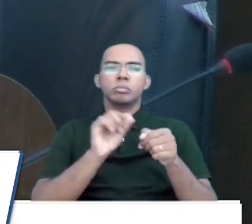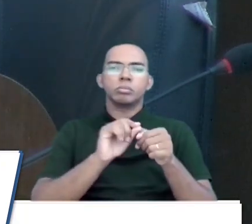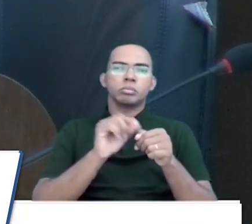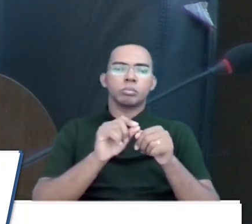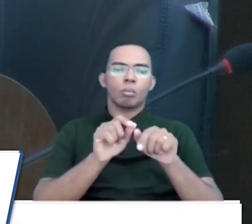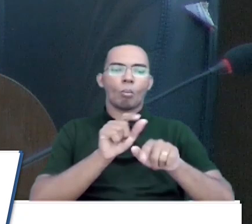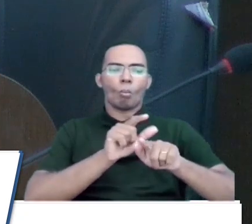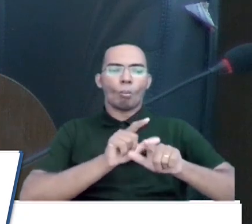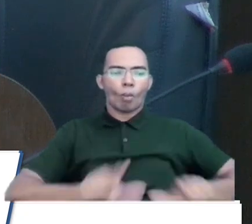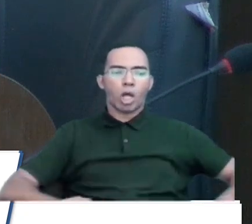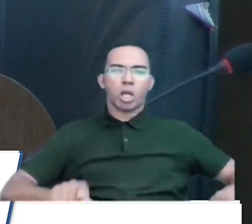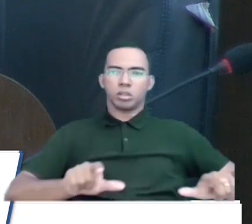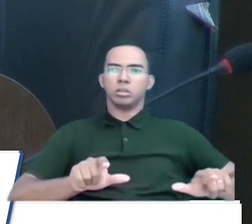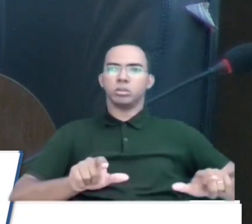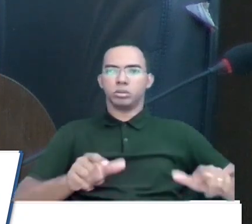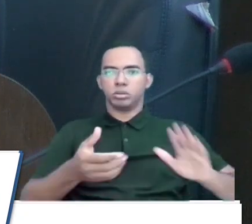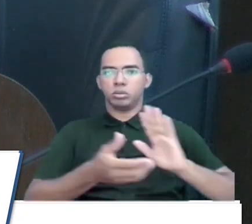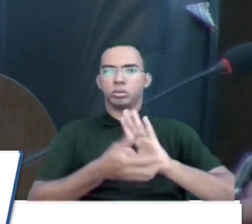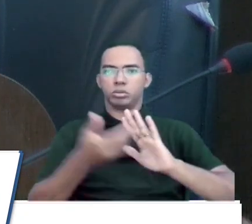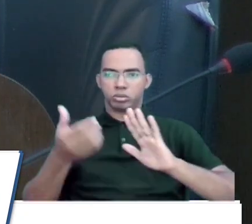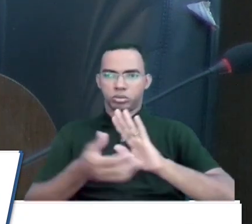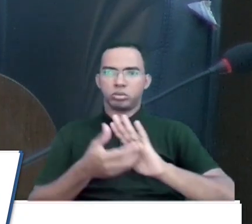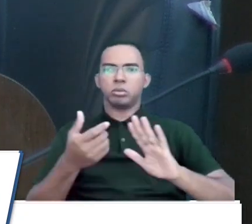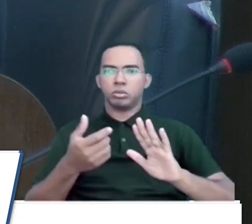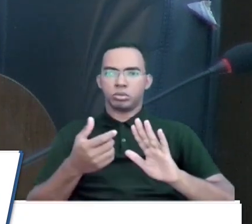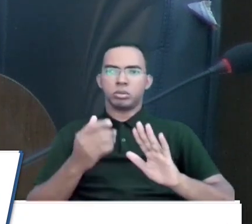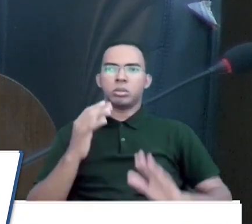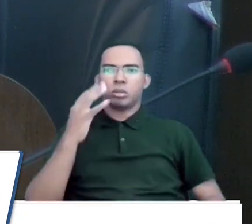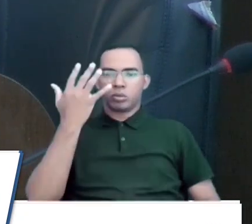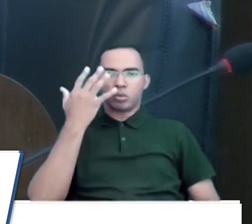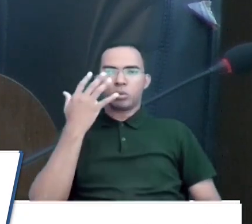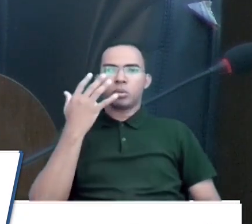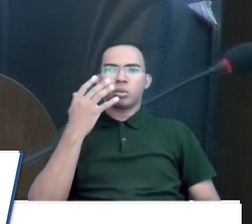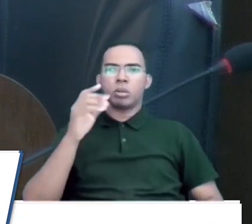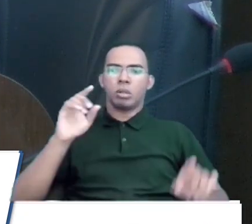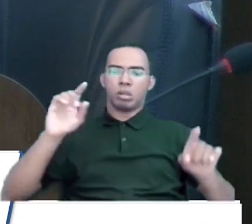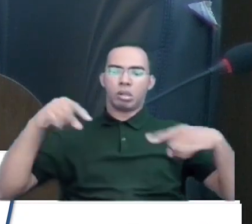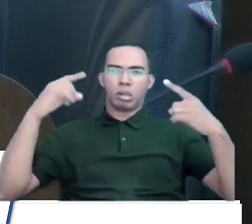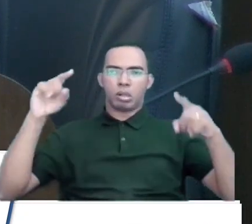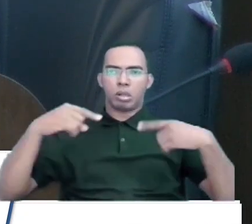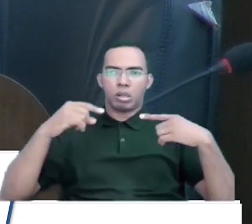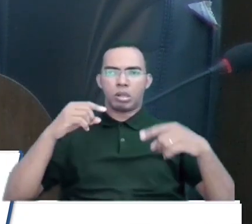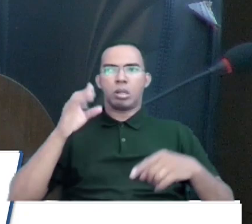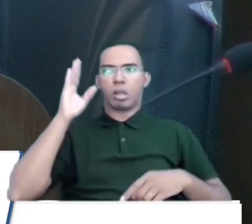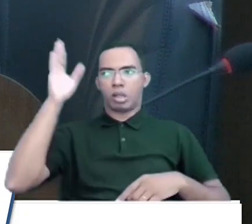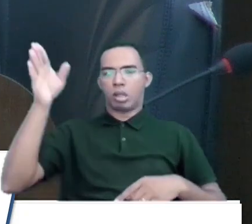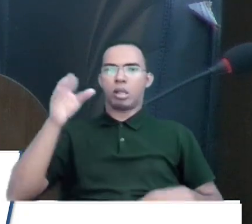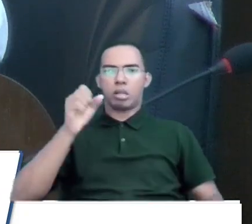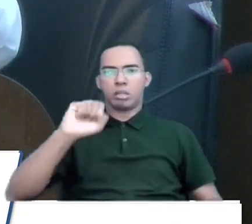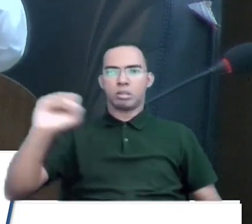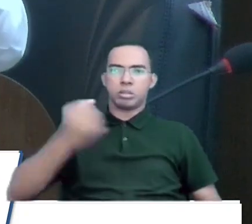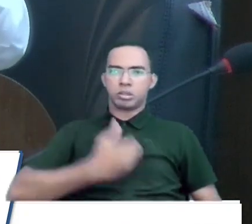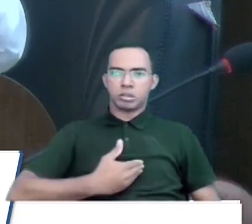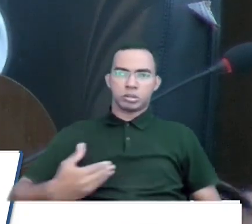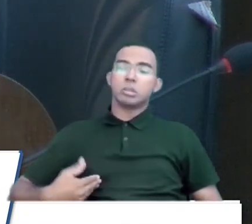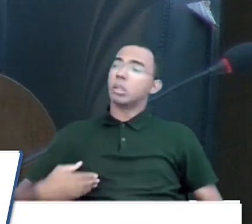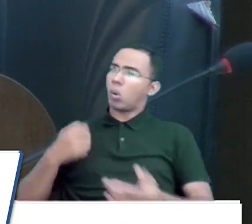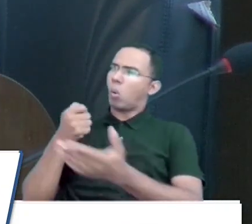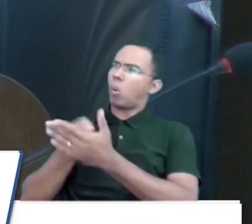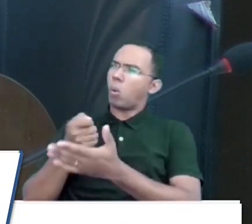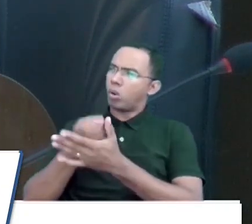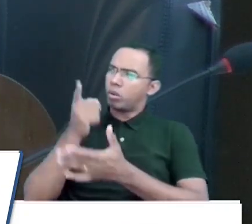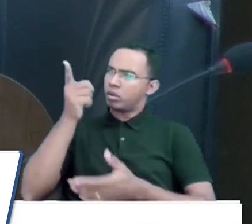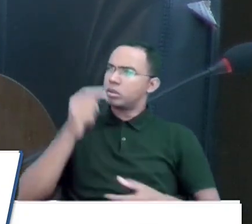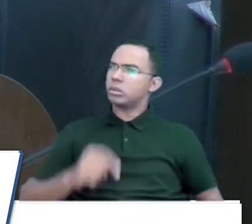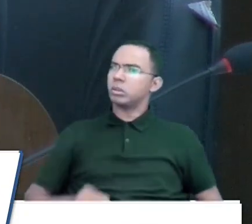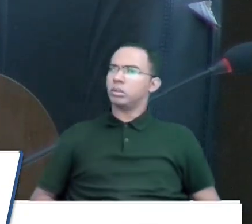limpeza e retiraram. Houve uma reclamação à defensoria. Aí eu cobrei eles. Se era